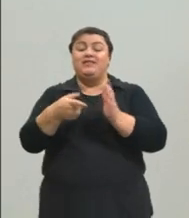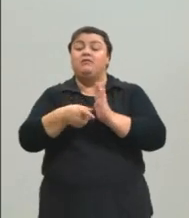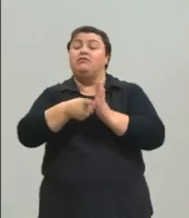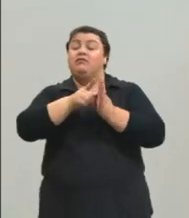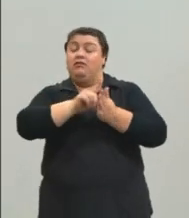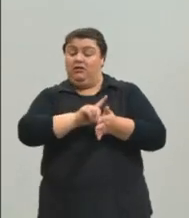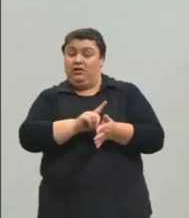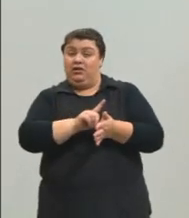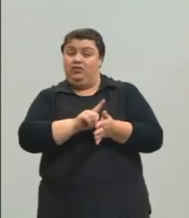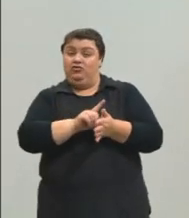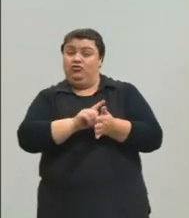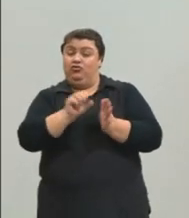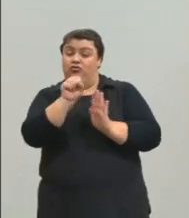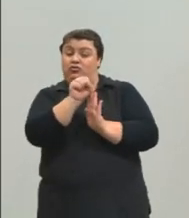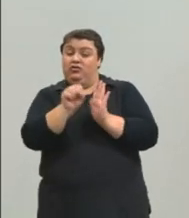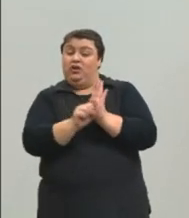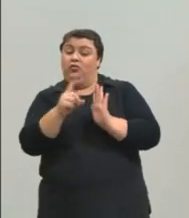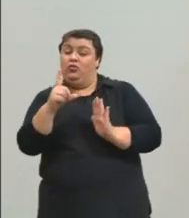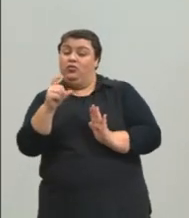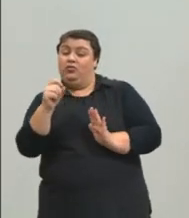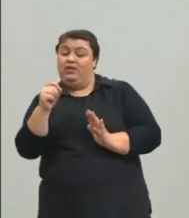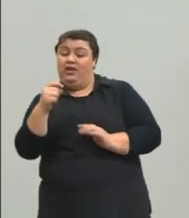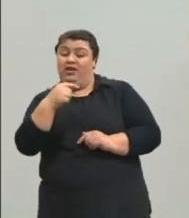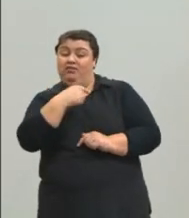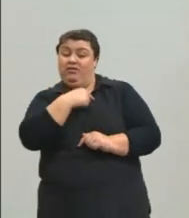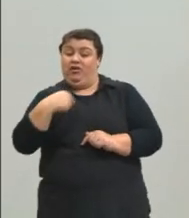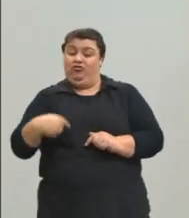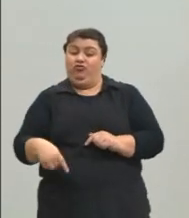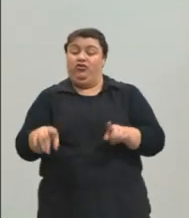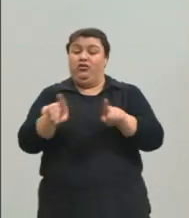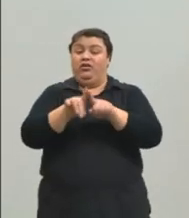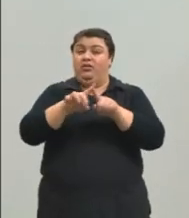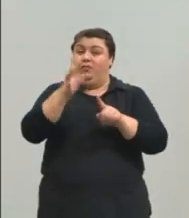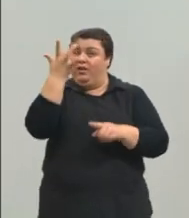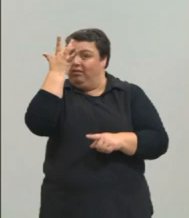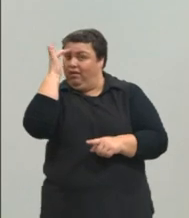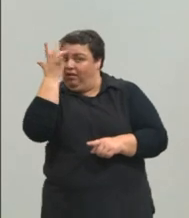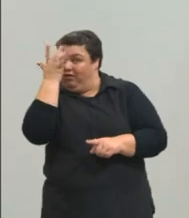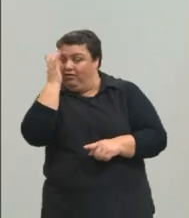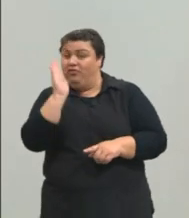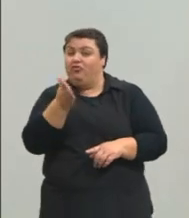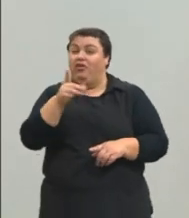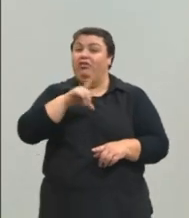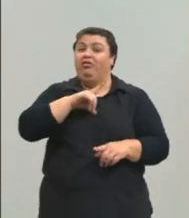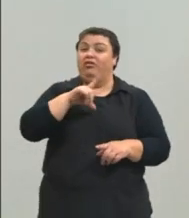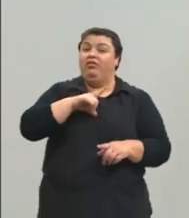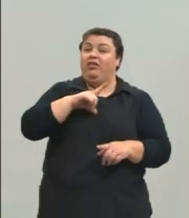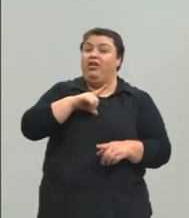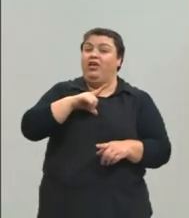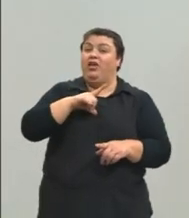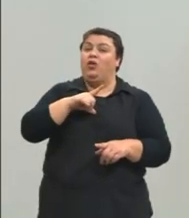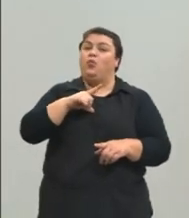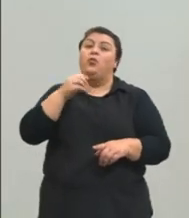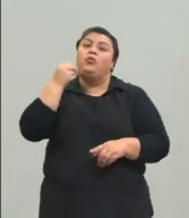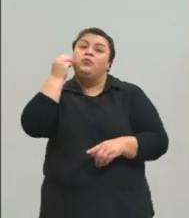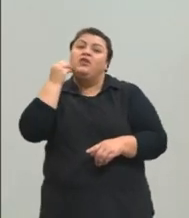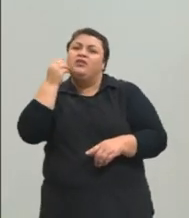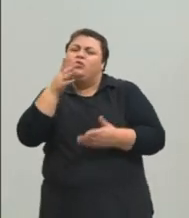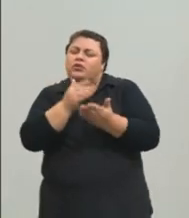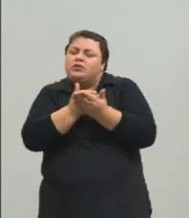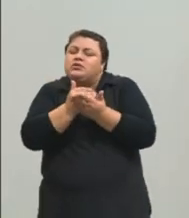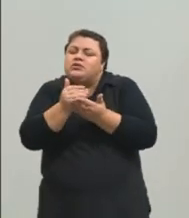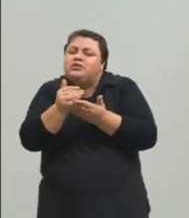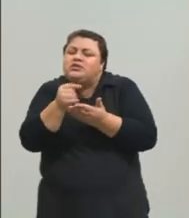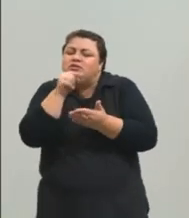a partir do século X, na China e na Índia, já se tem registros de um princípio desse método, ainda muito